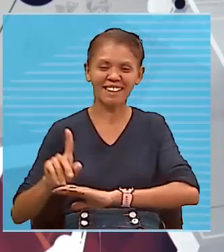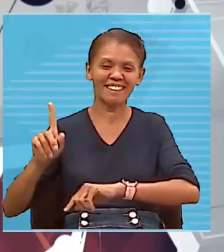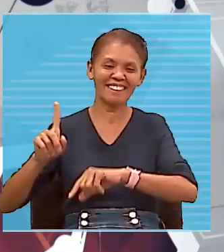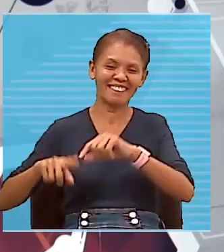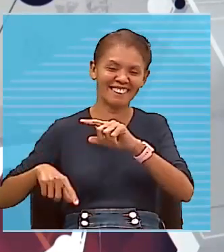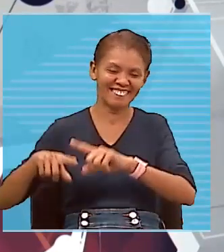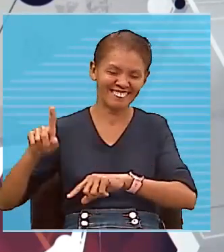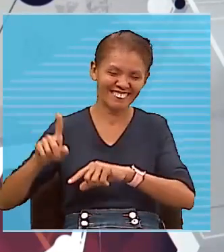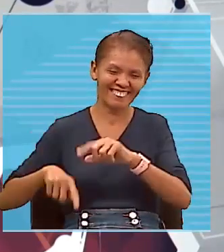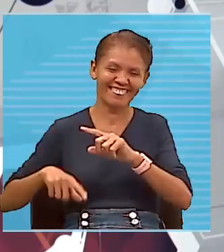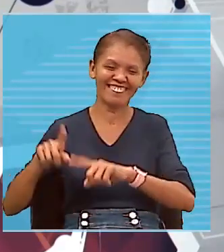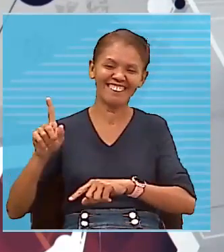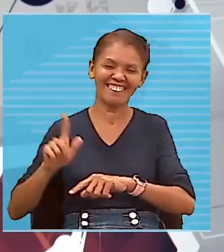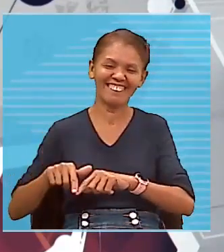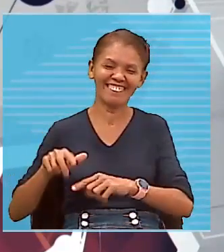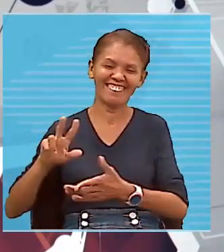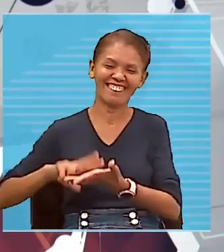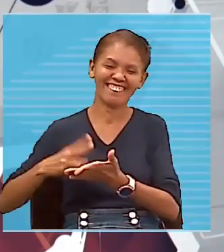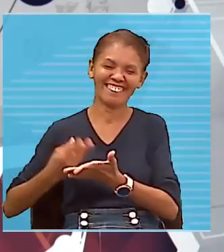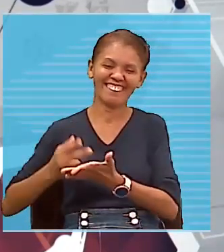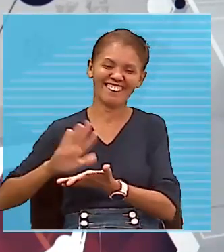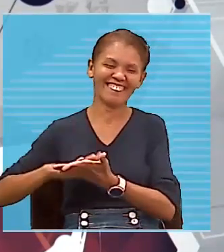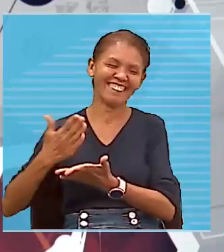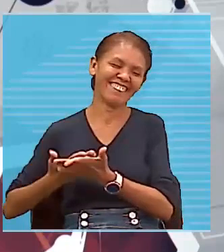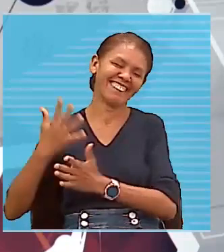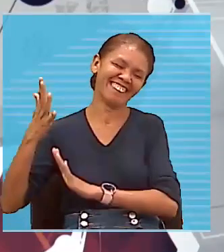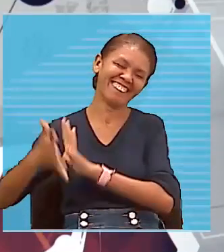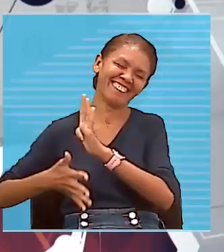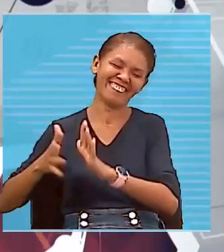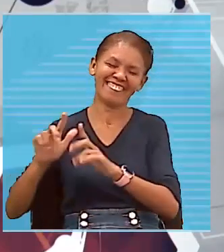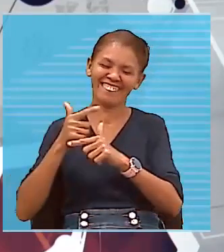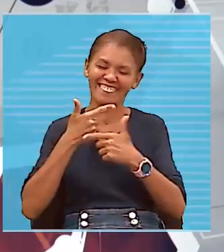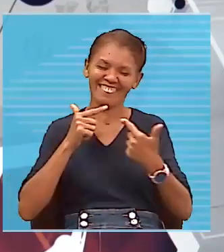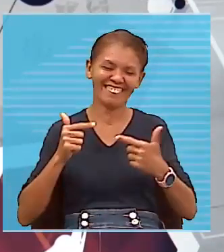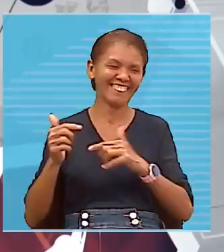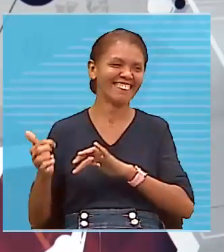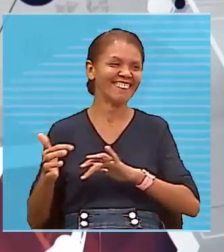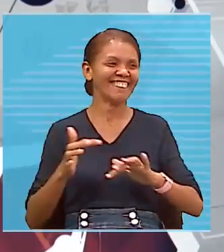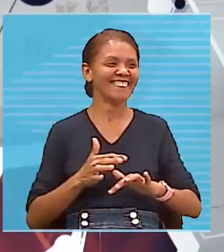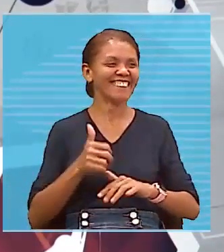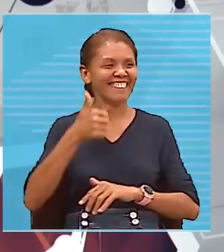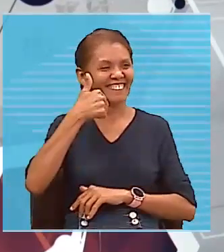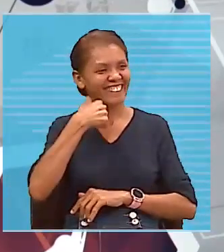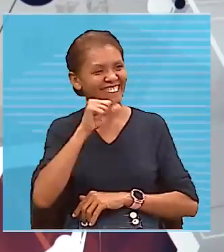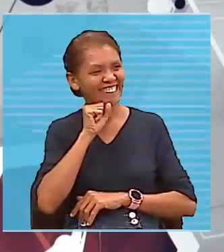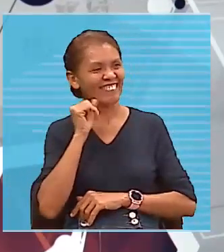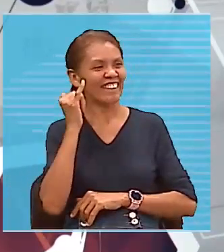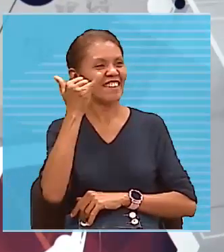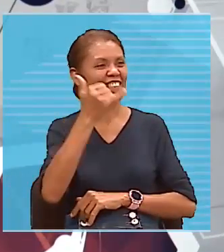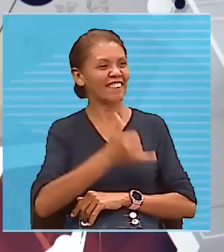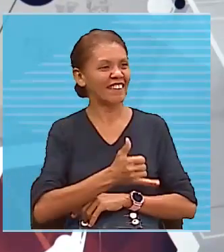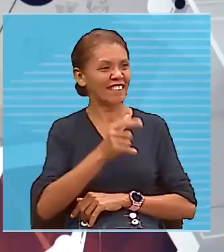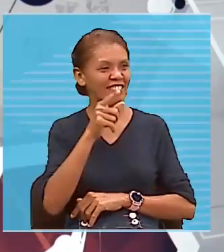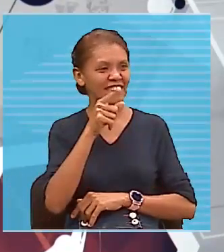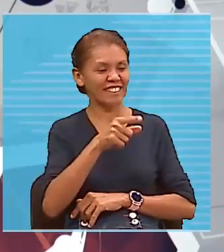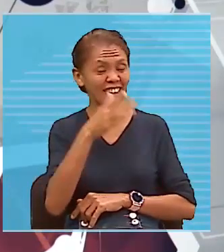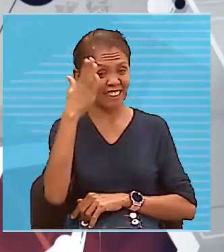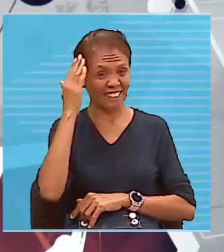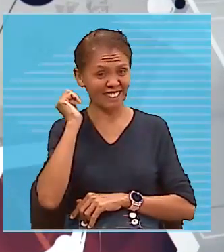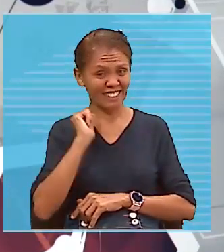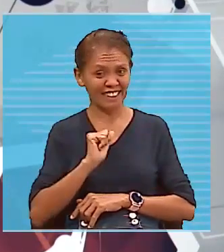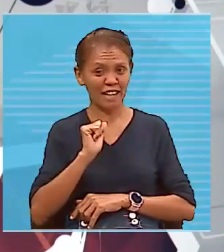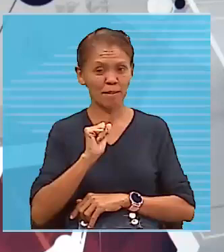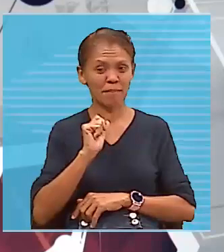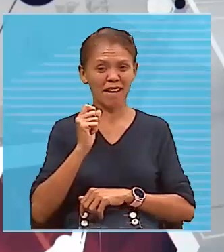sorriu ali. Eita, Raquel. A mamãe dizia assim, você sabe qual é o cúmulo da coincidência, Amanda? Aí eu, não. O que